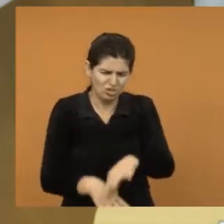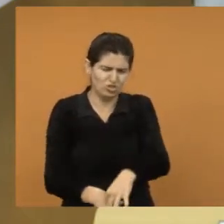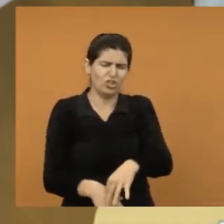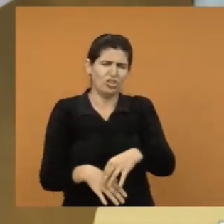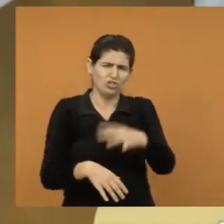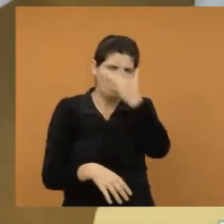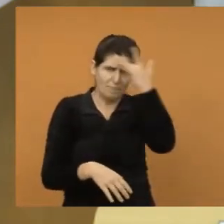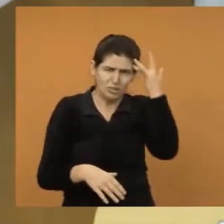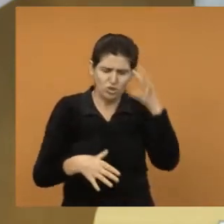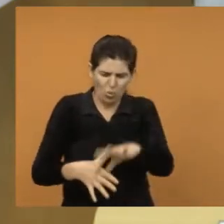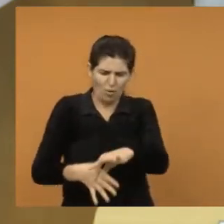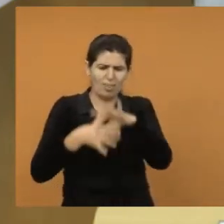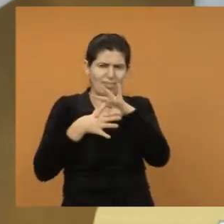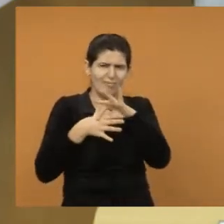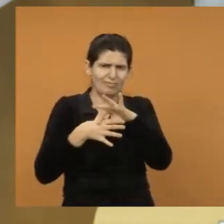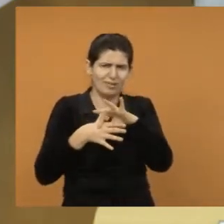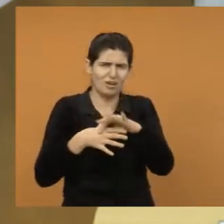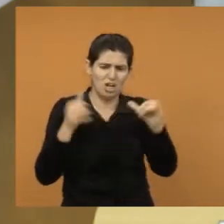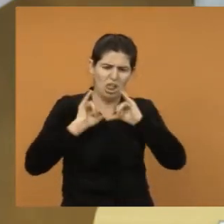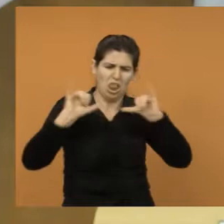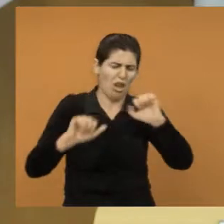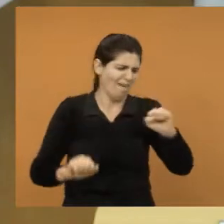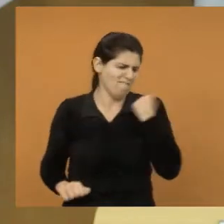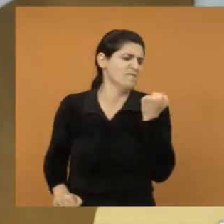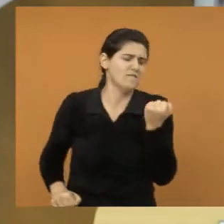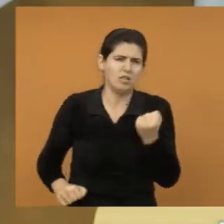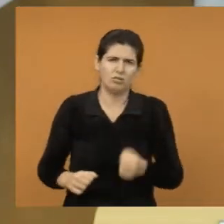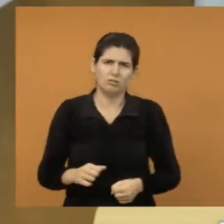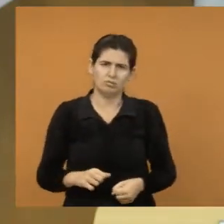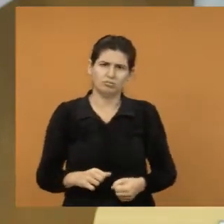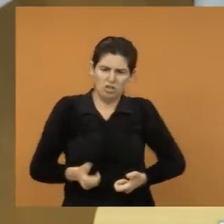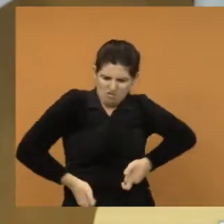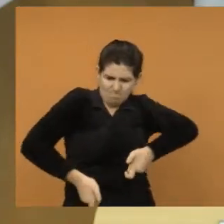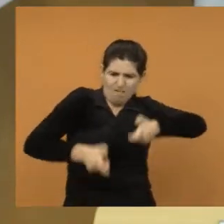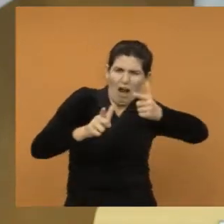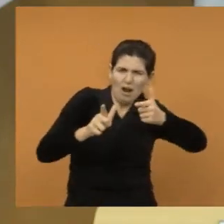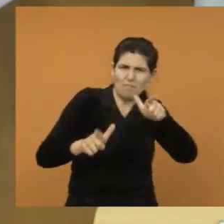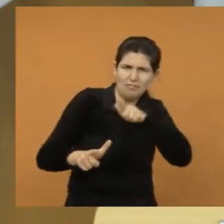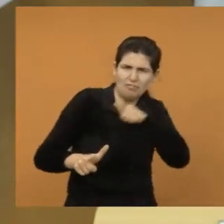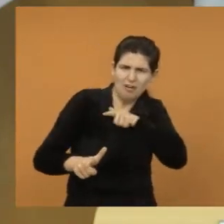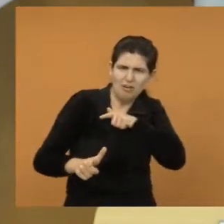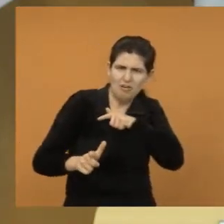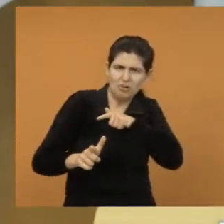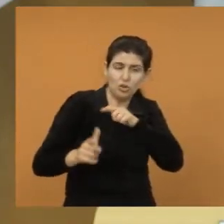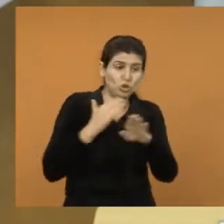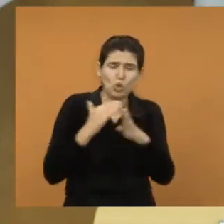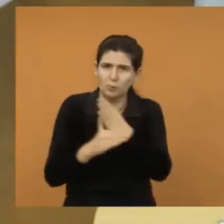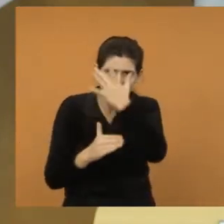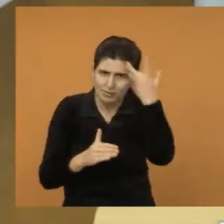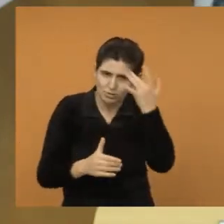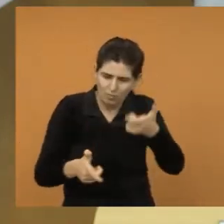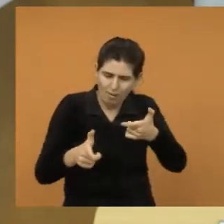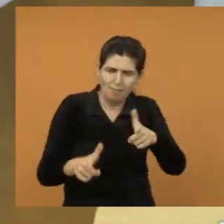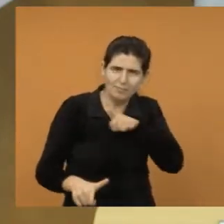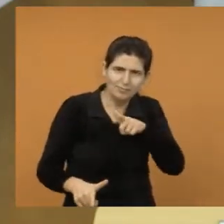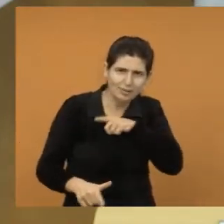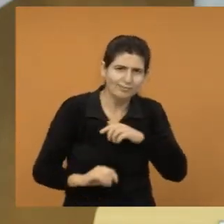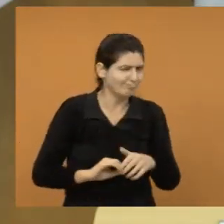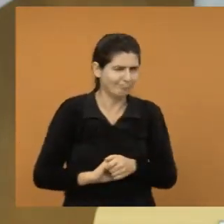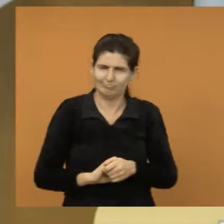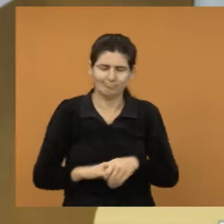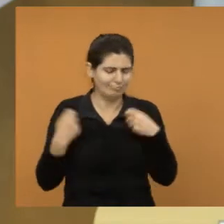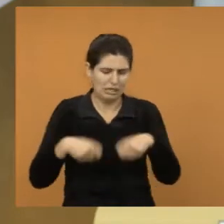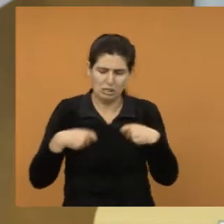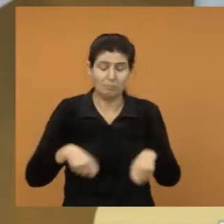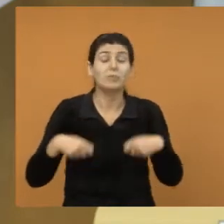líder que prega ódio, de líder que prega violência. O país precisa de líder que conduz essa nação a melhorar a